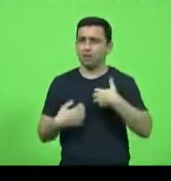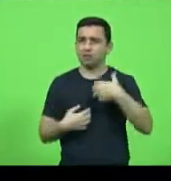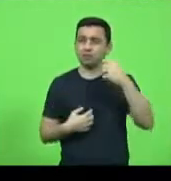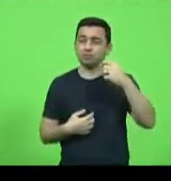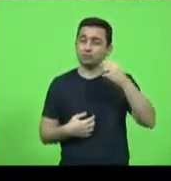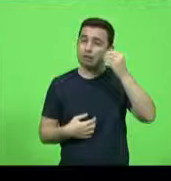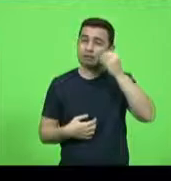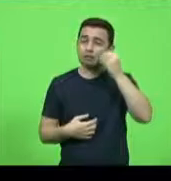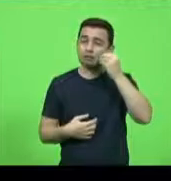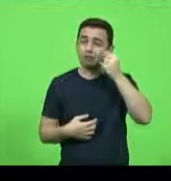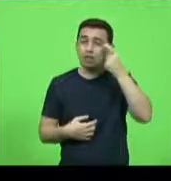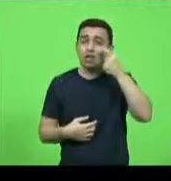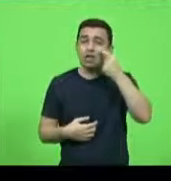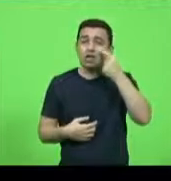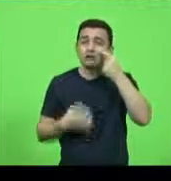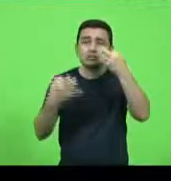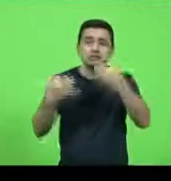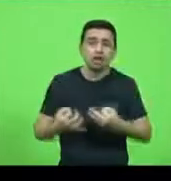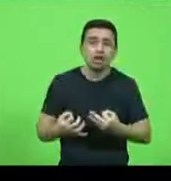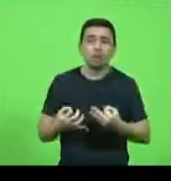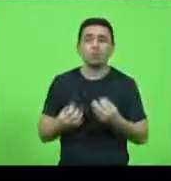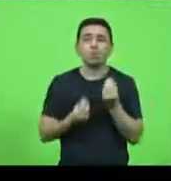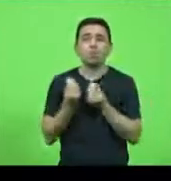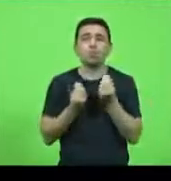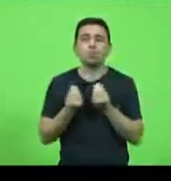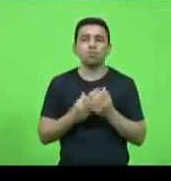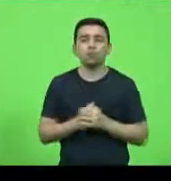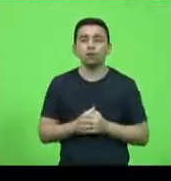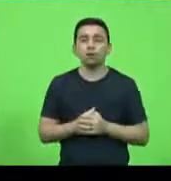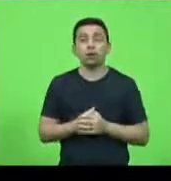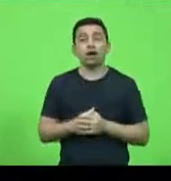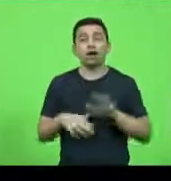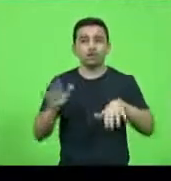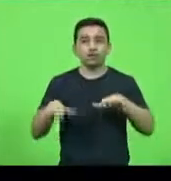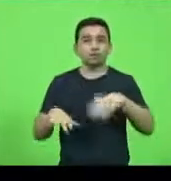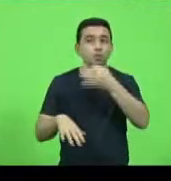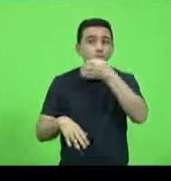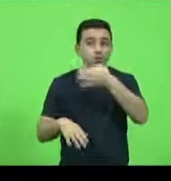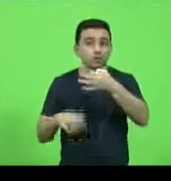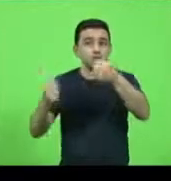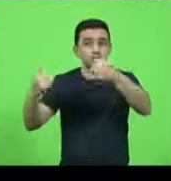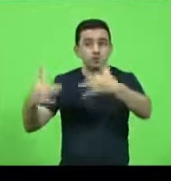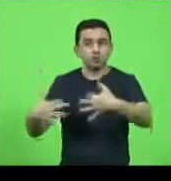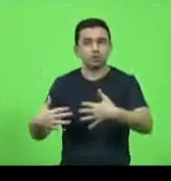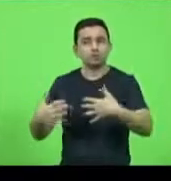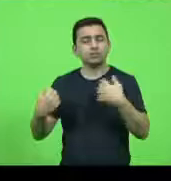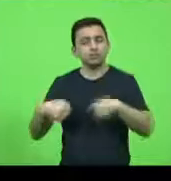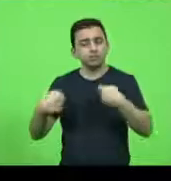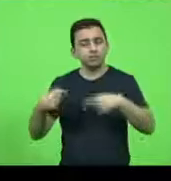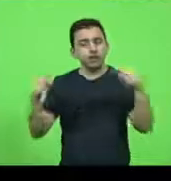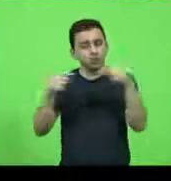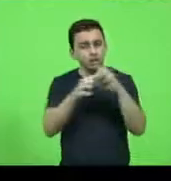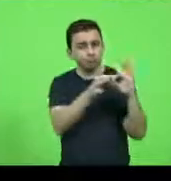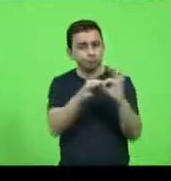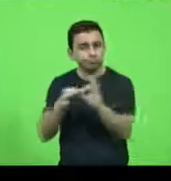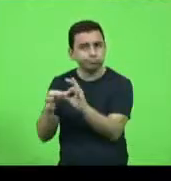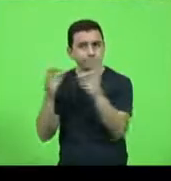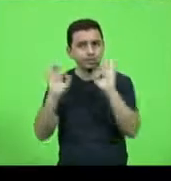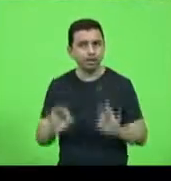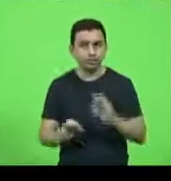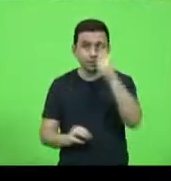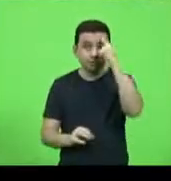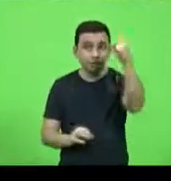encontrar lógica nisso, até porque quando a gente vai fazer um comentário, a gente tem que pensar, pô, tem que existir lógica em quem concebeu a